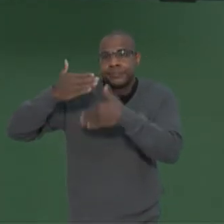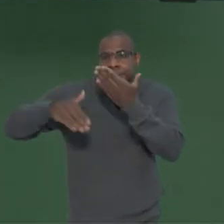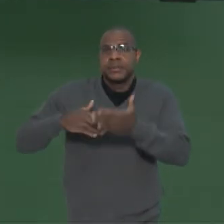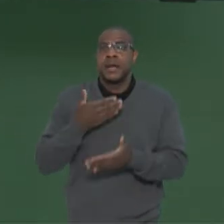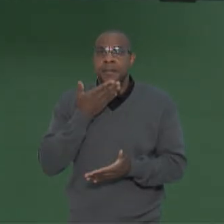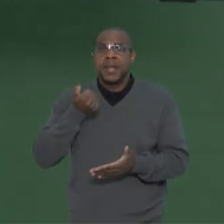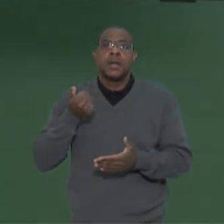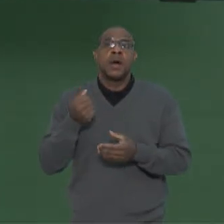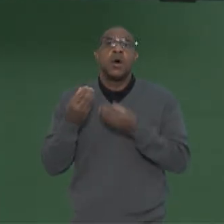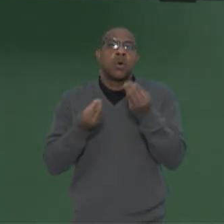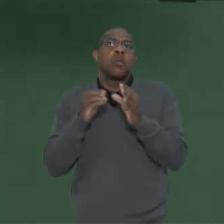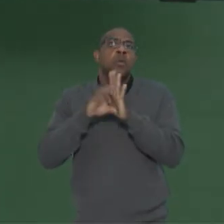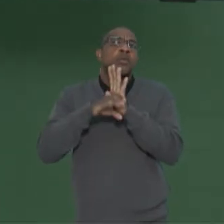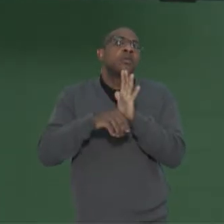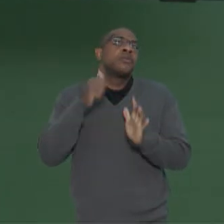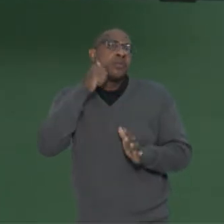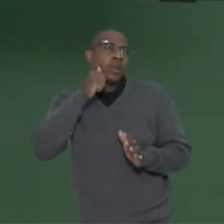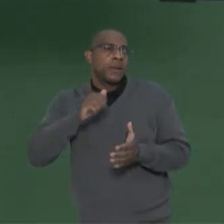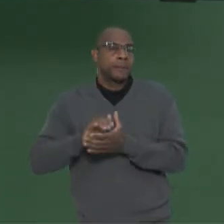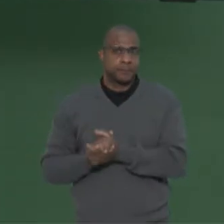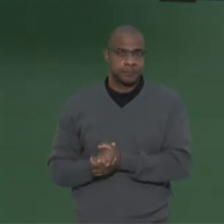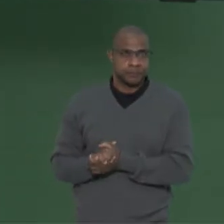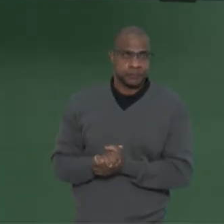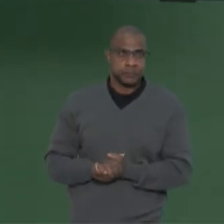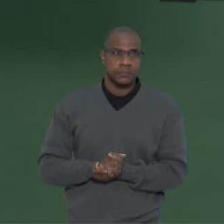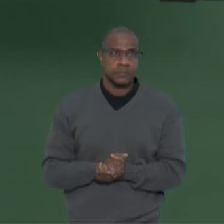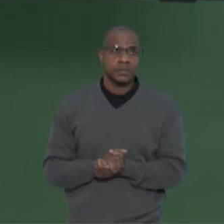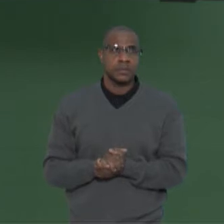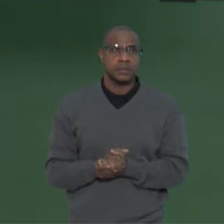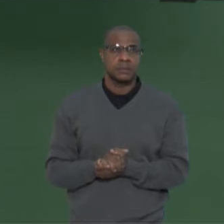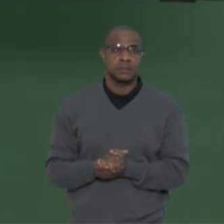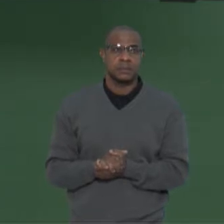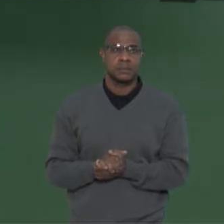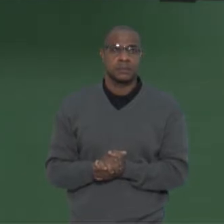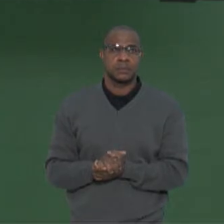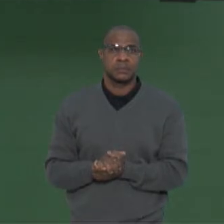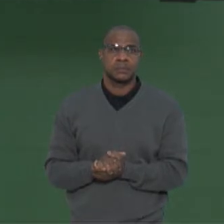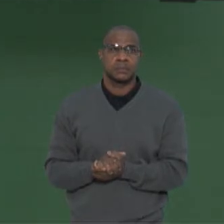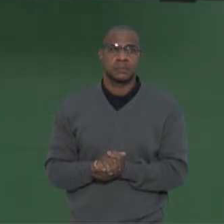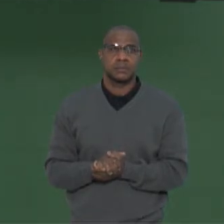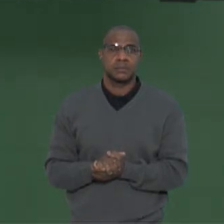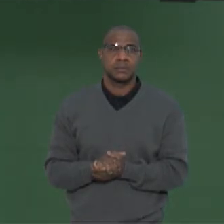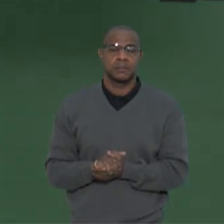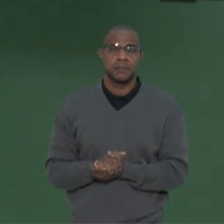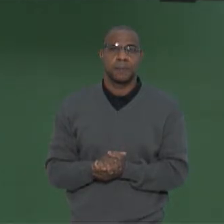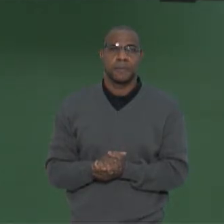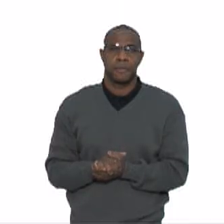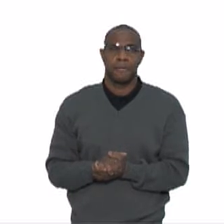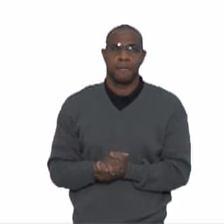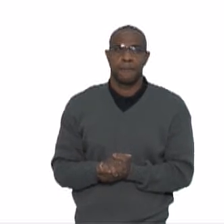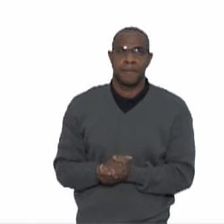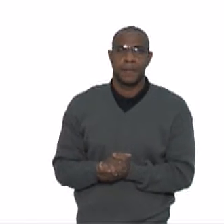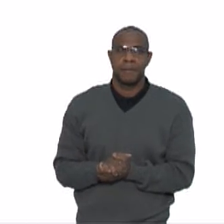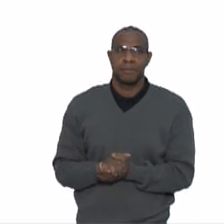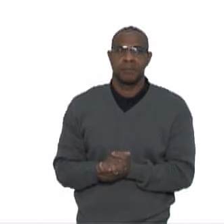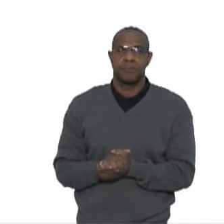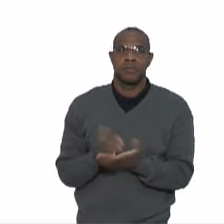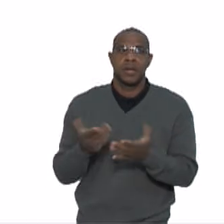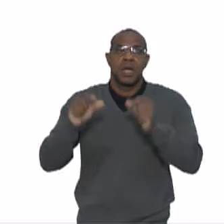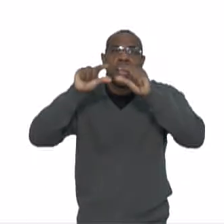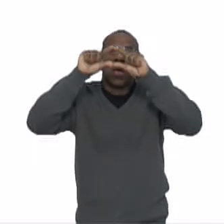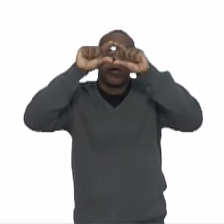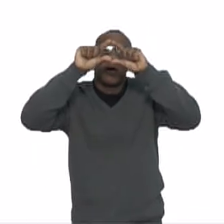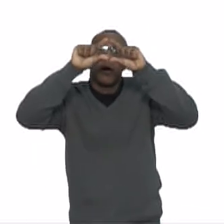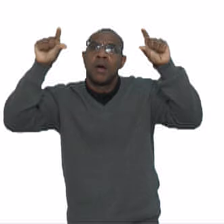fragmentos desta notícia e vamos fazendo algumas reflexões ao longo do texto, ao longo da aula. Estos dias, el